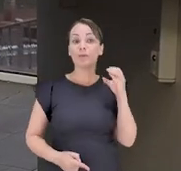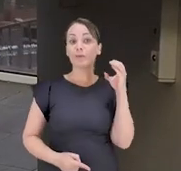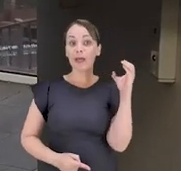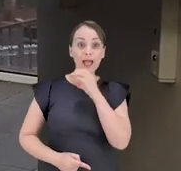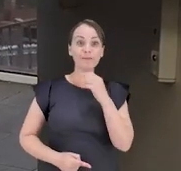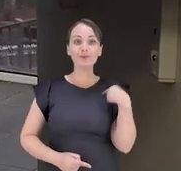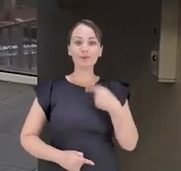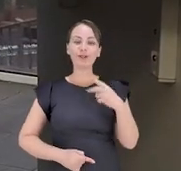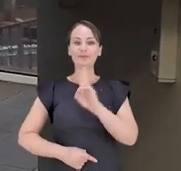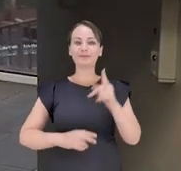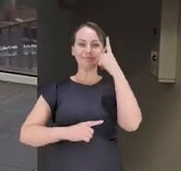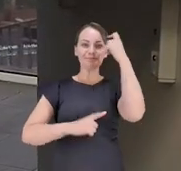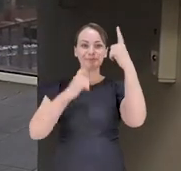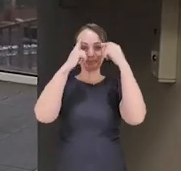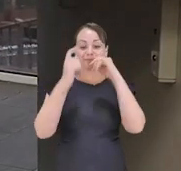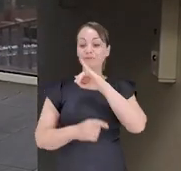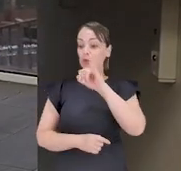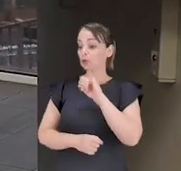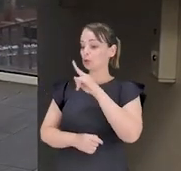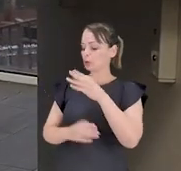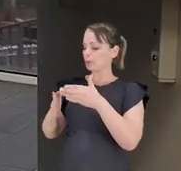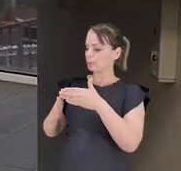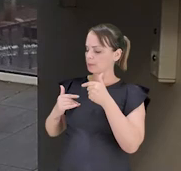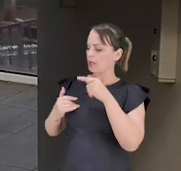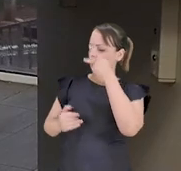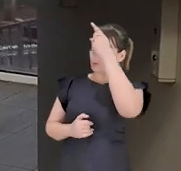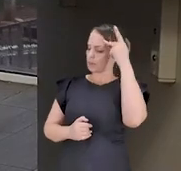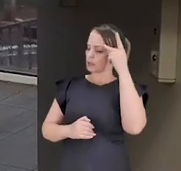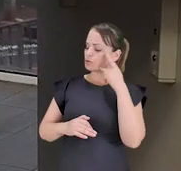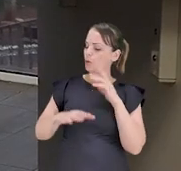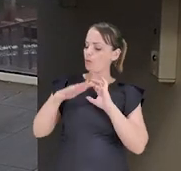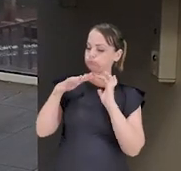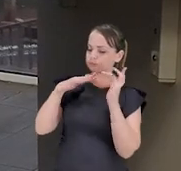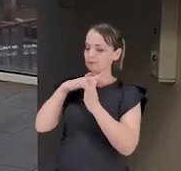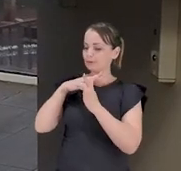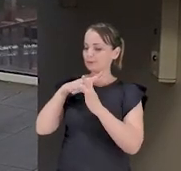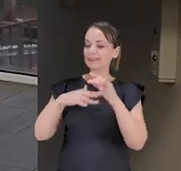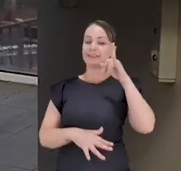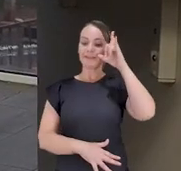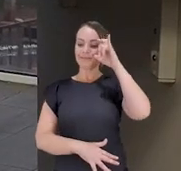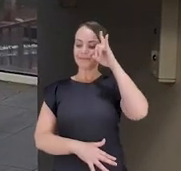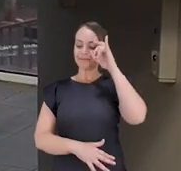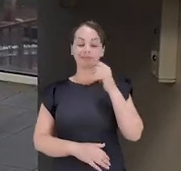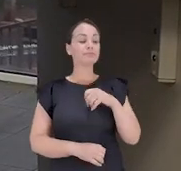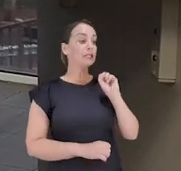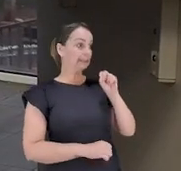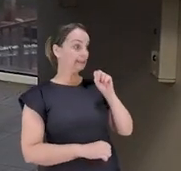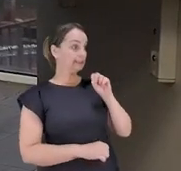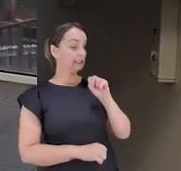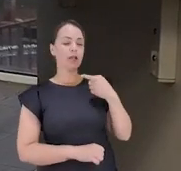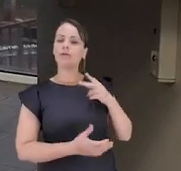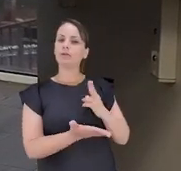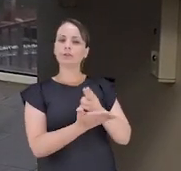nossa criatividade. E, Ju, peço pro pessoal que tá nos acompanhando te acompanharem lá no canal, no Instagram, não é isso? Sim, de slime. Lá